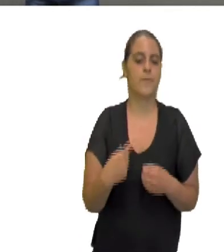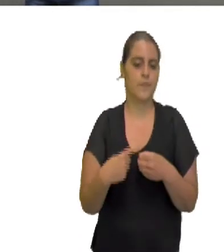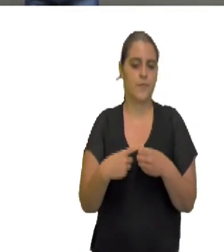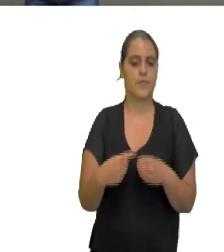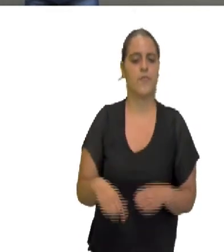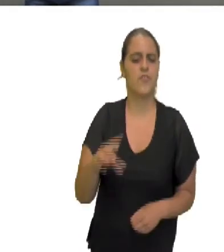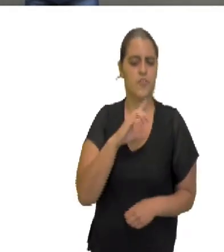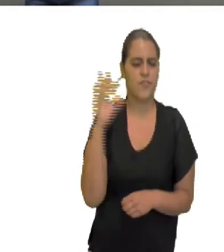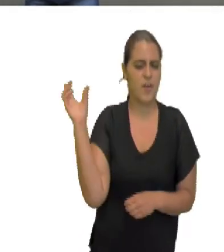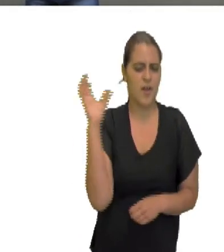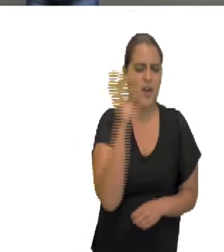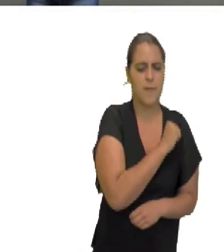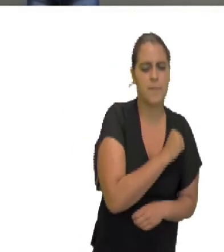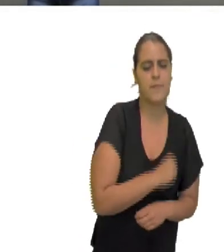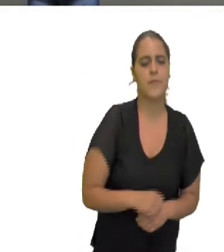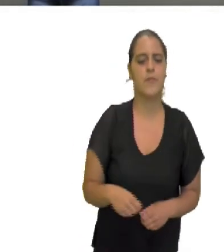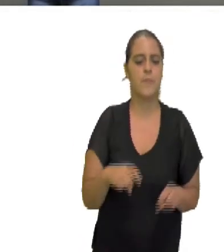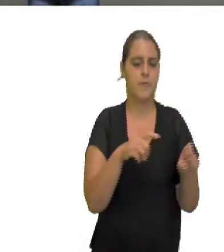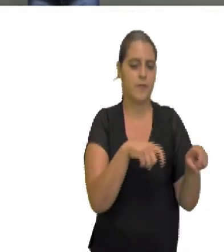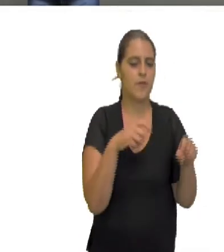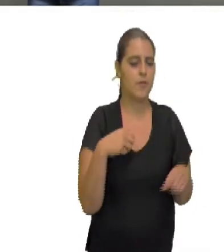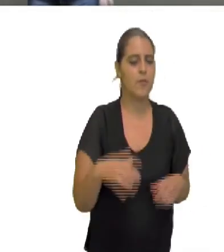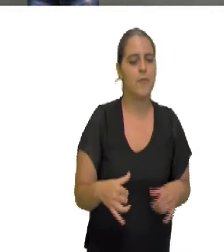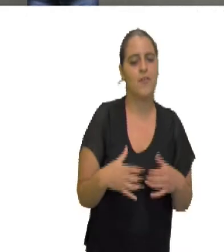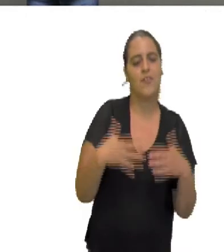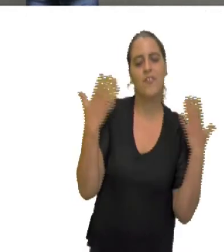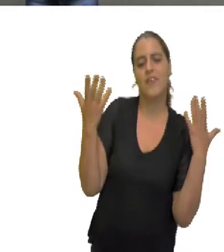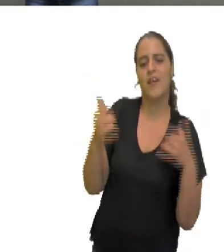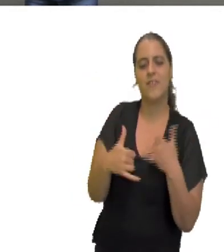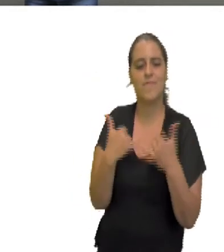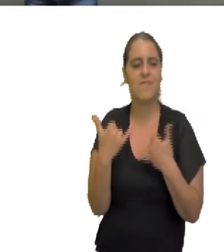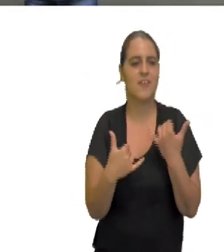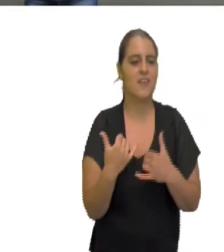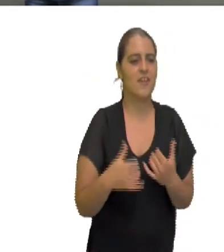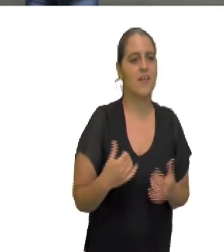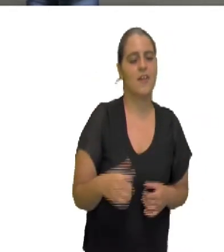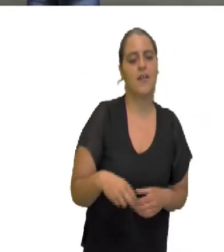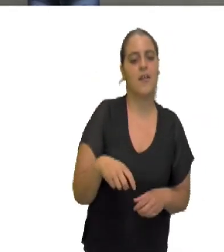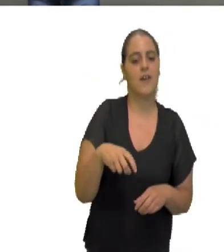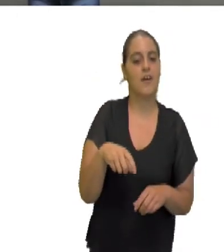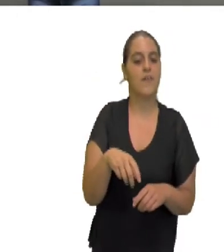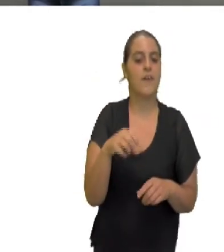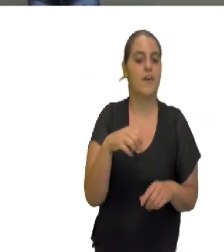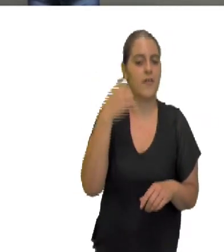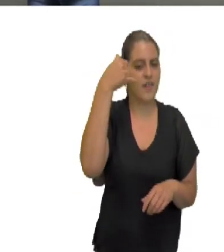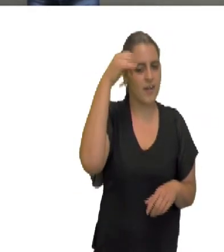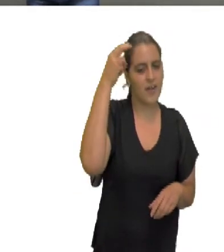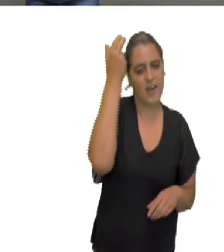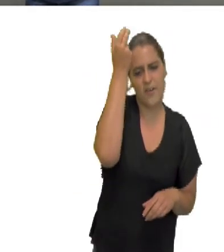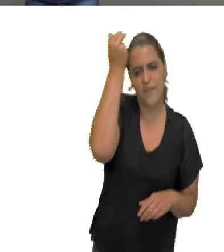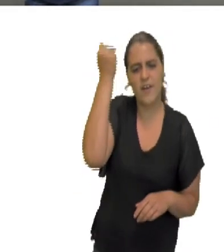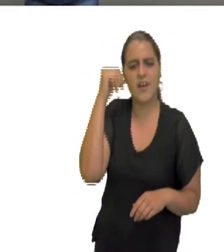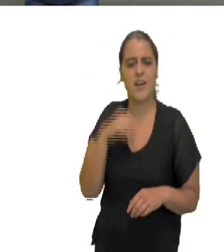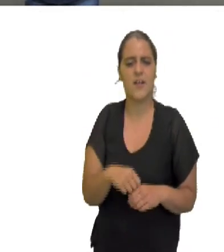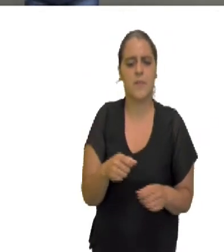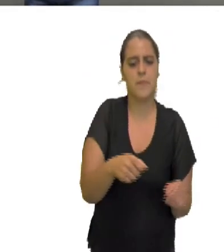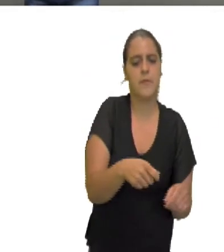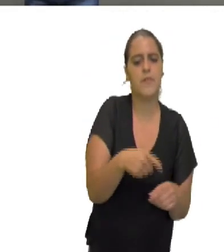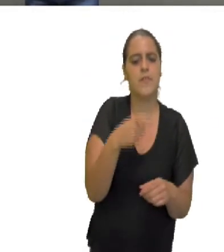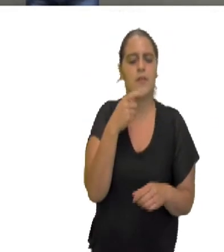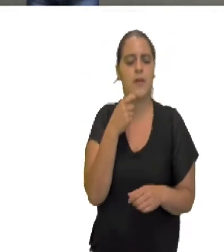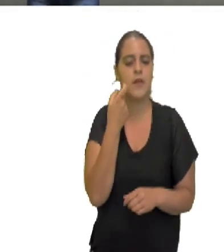divertir. É cachoeira, cavalgada, andar a cavalo, pescaria. A escola na cidade